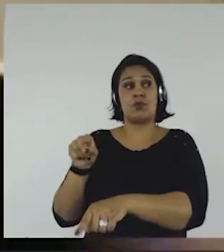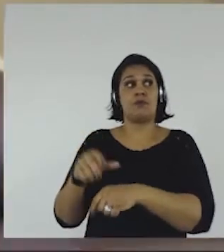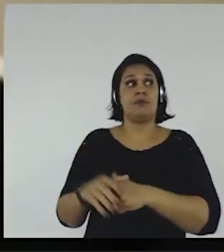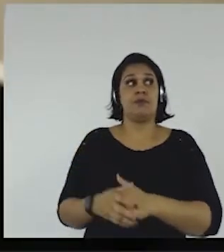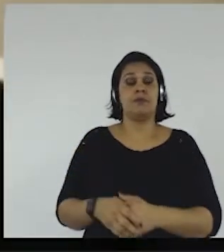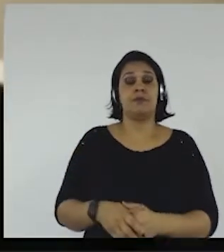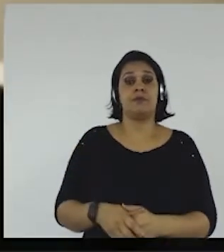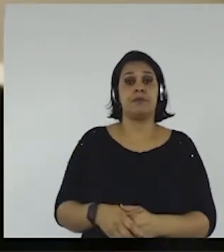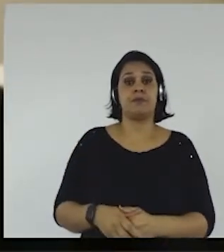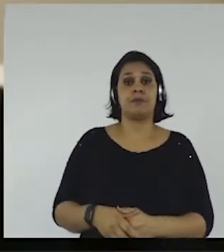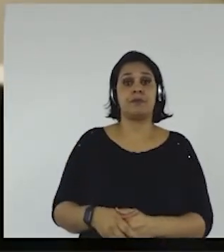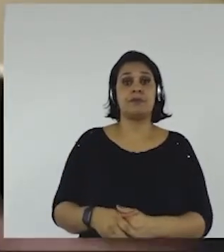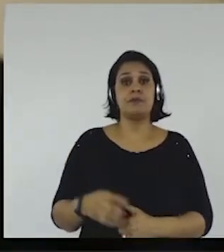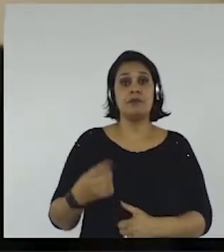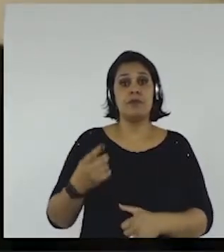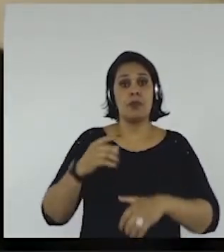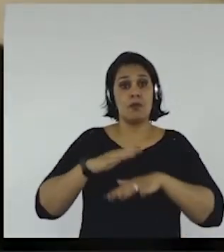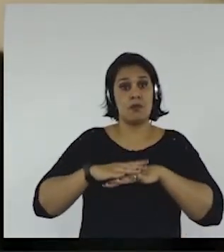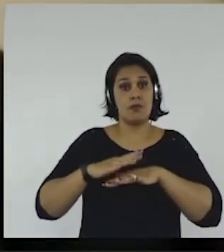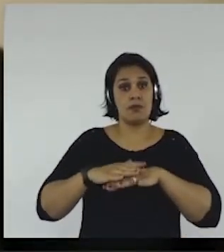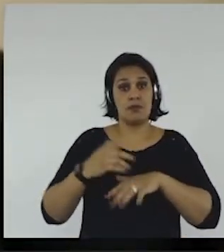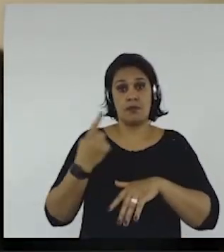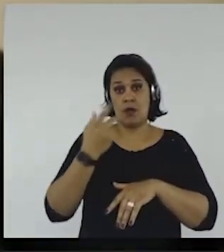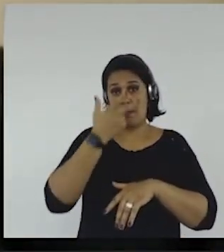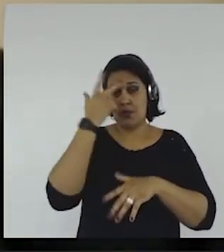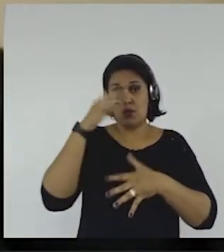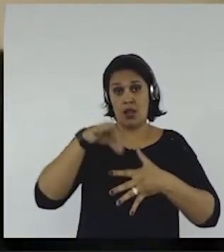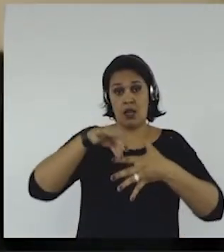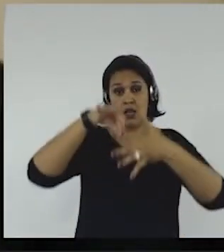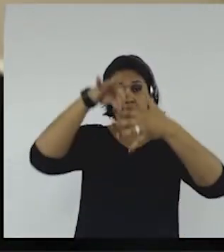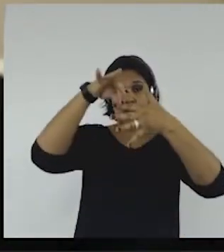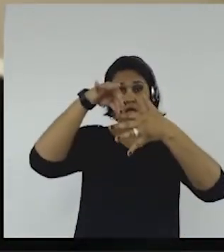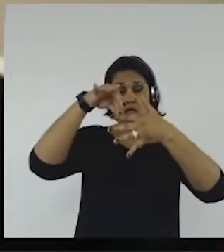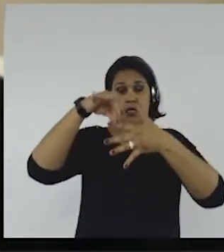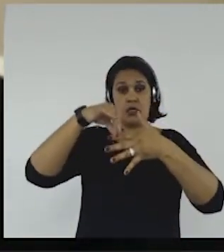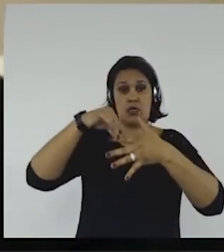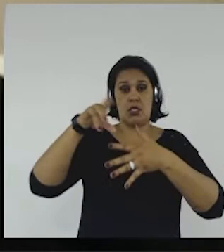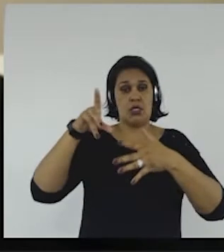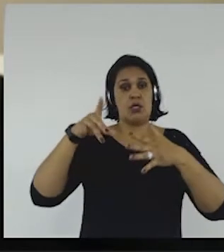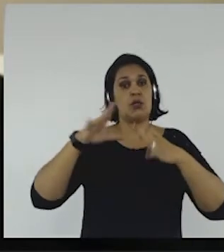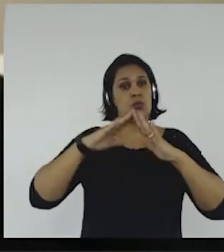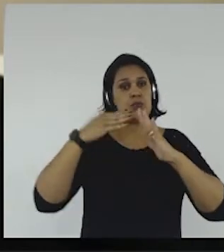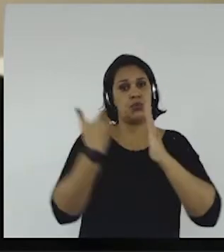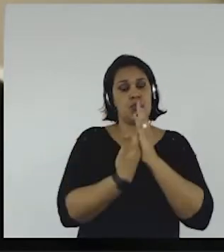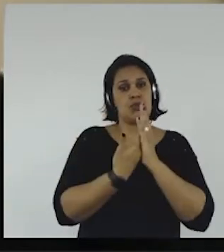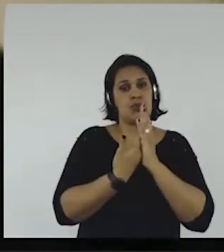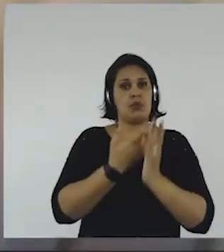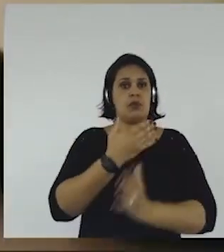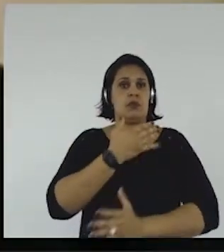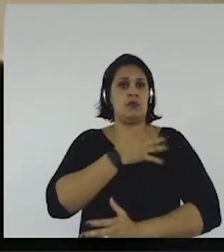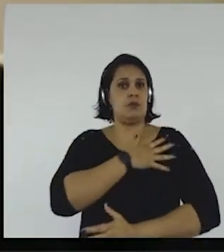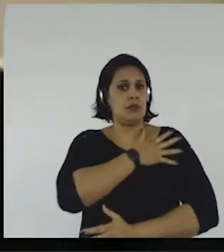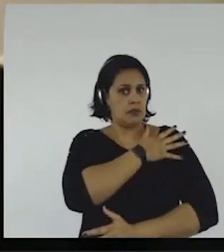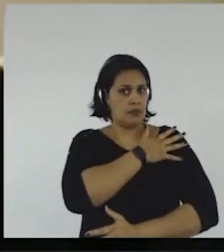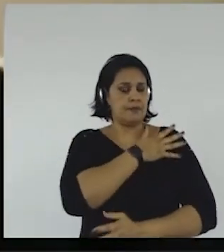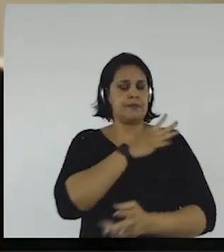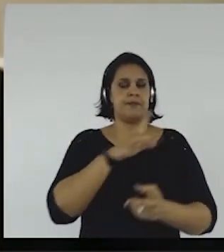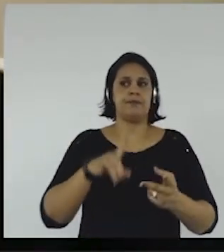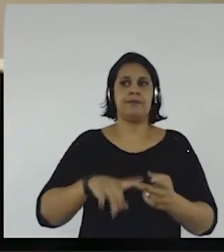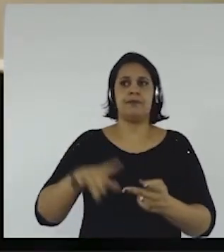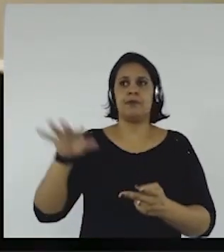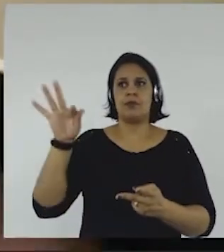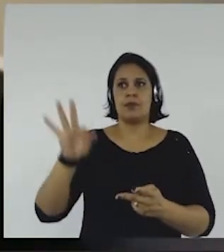de um líder num colégio prestigioso, também, colégio militar, uma faculdade